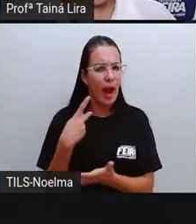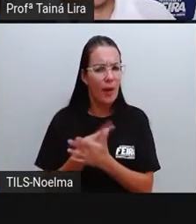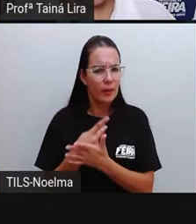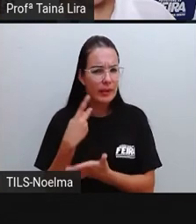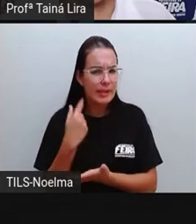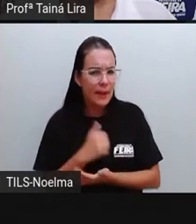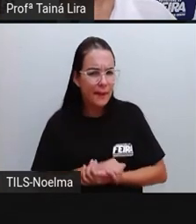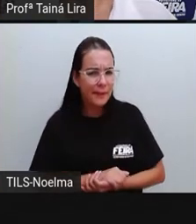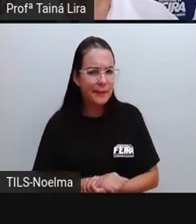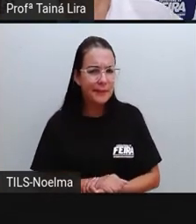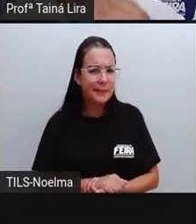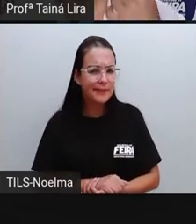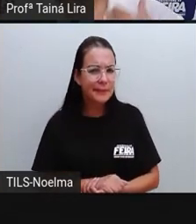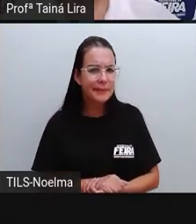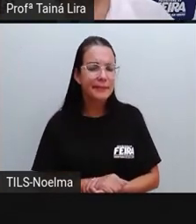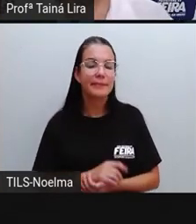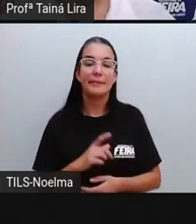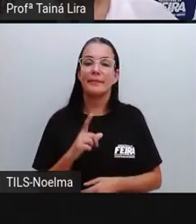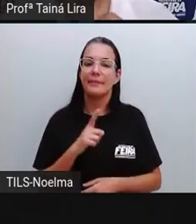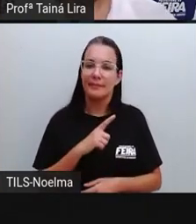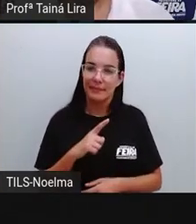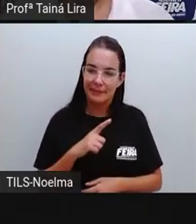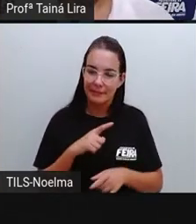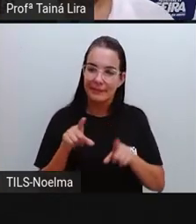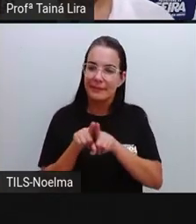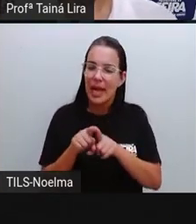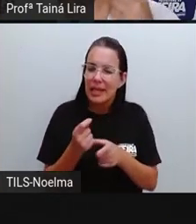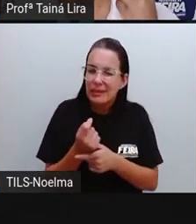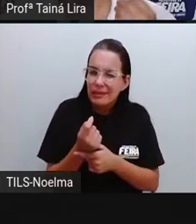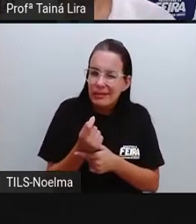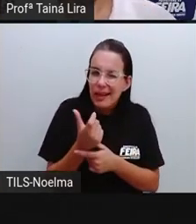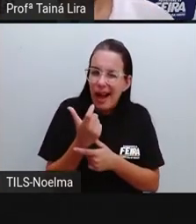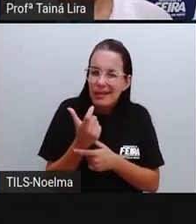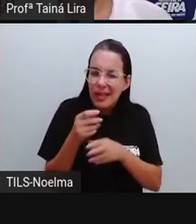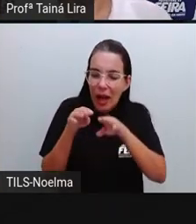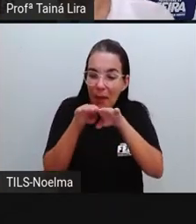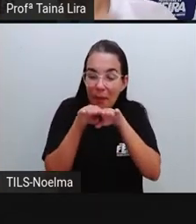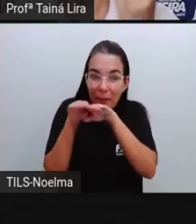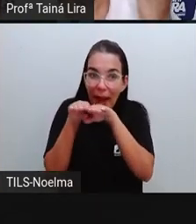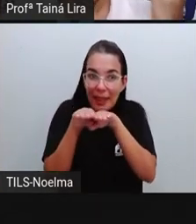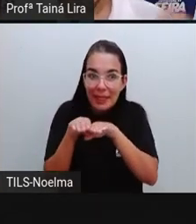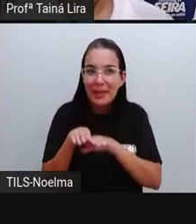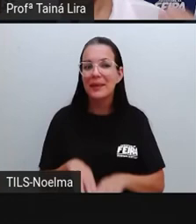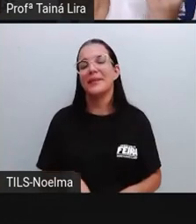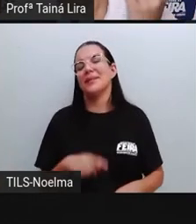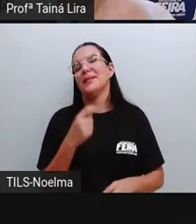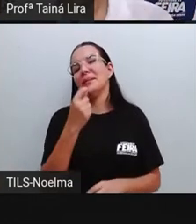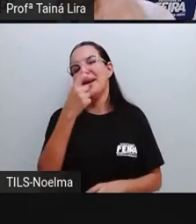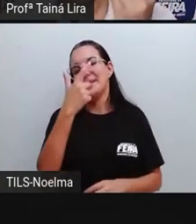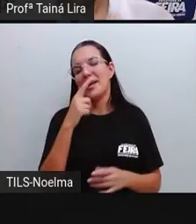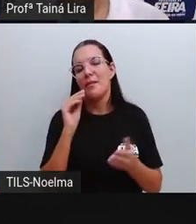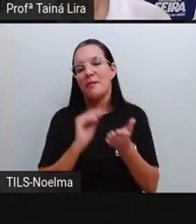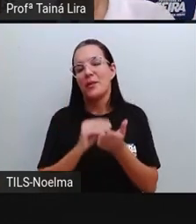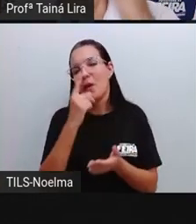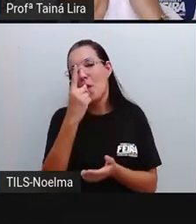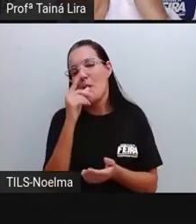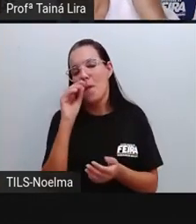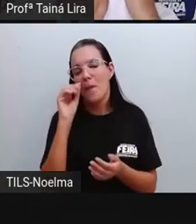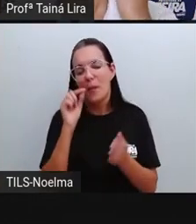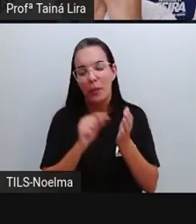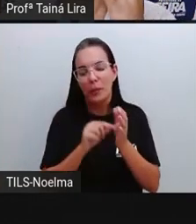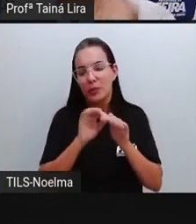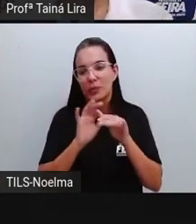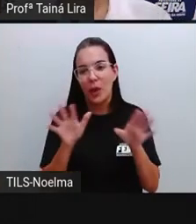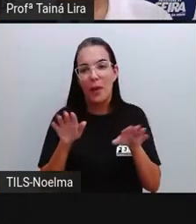que aconteceu? Teve uma situação aí que quase, né, a gente empatou. Foi por um ponto que não teve ali